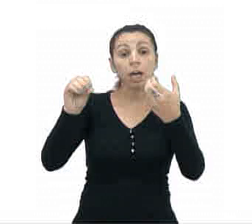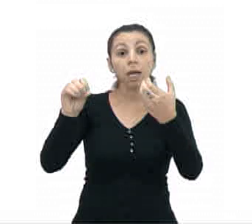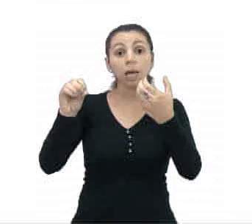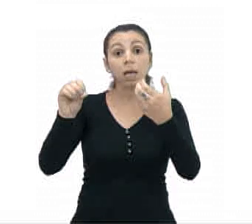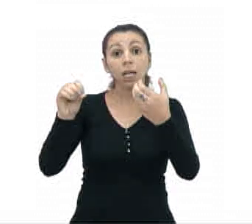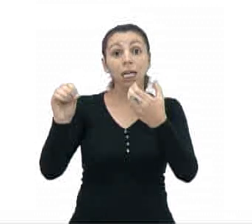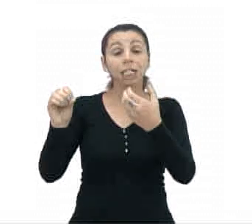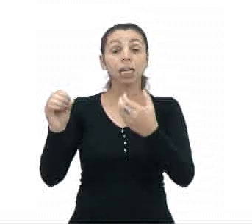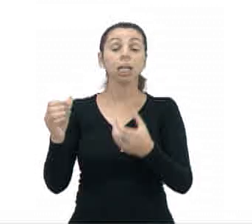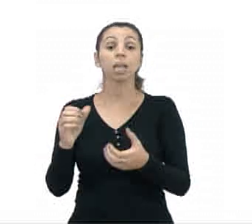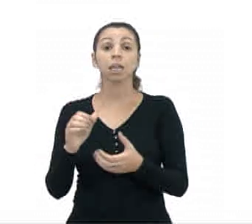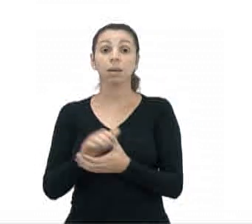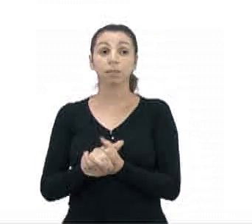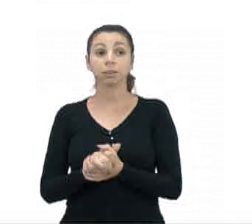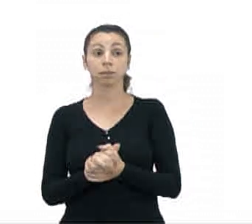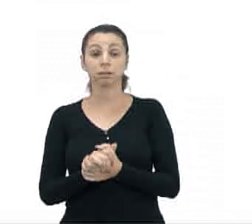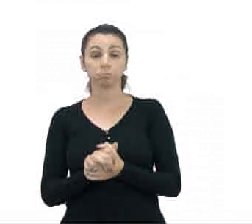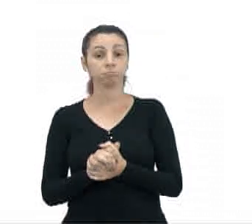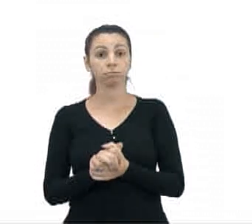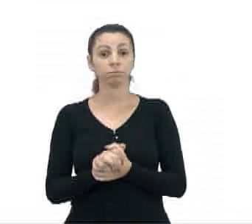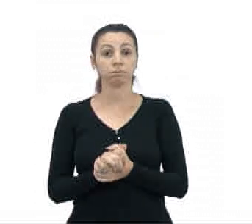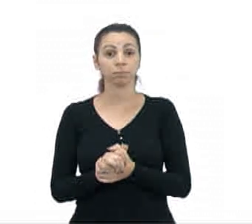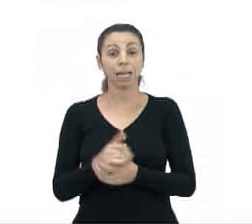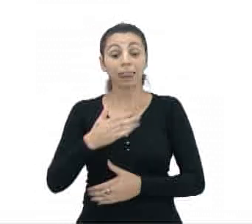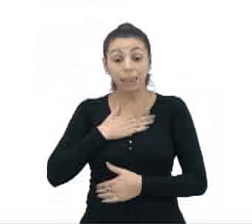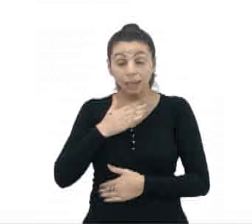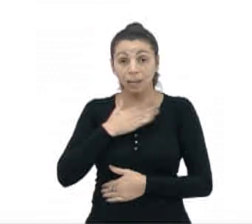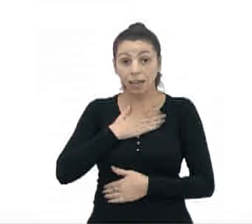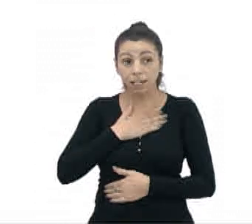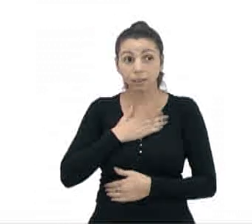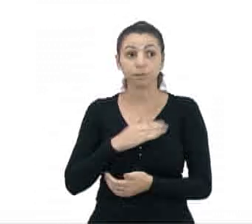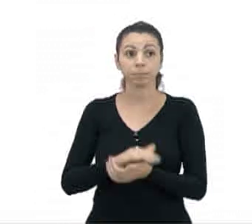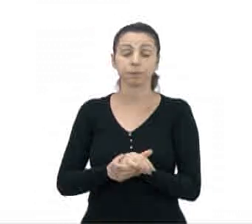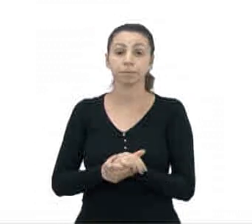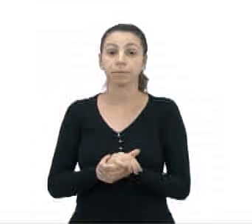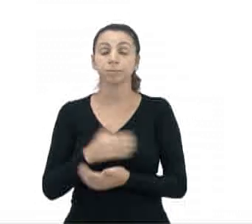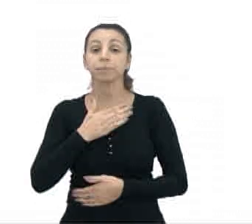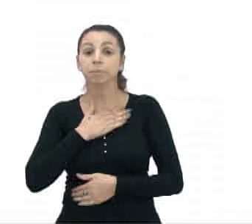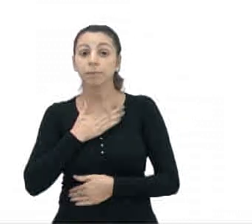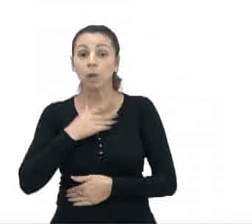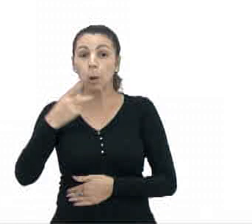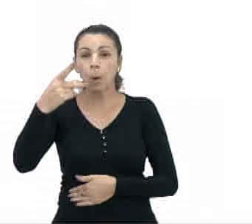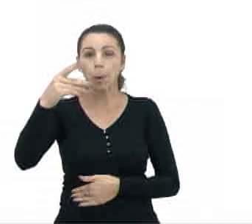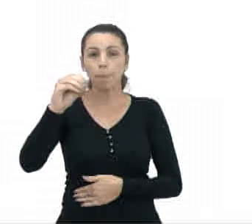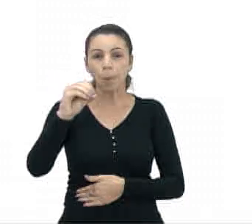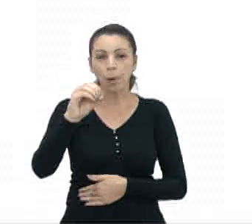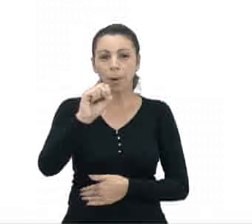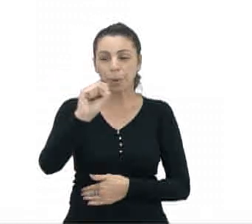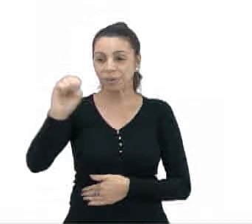ninguém tira, né? Aqui a mesma coisa, tem valor de posse. Ou